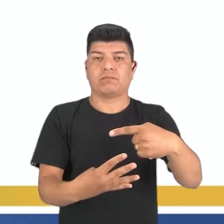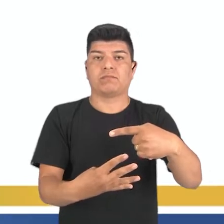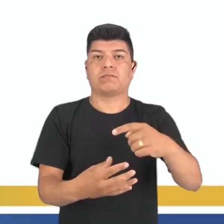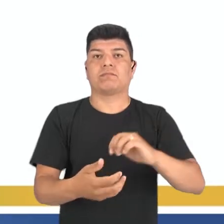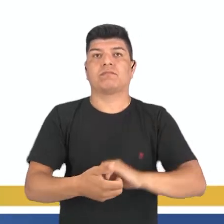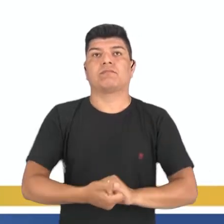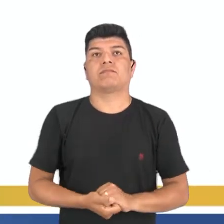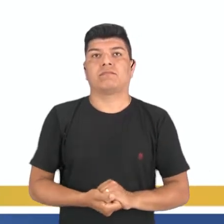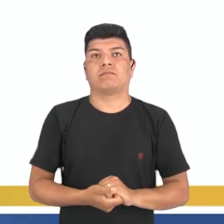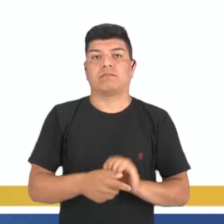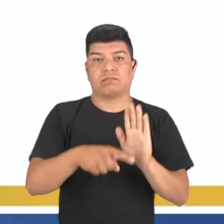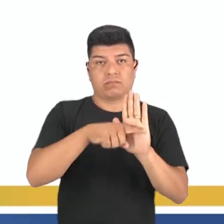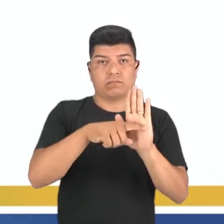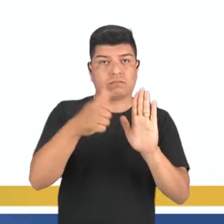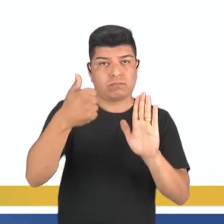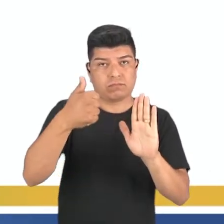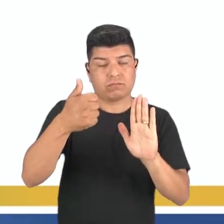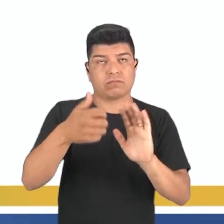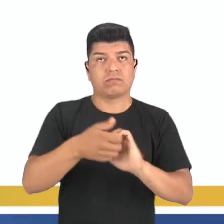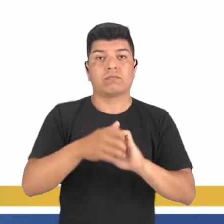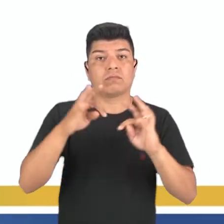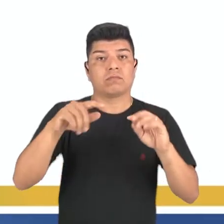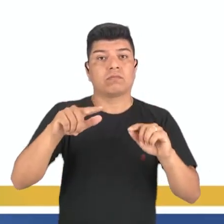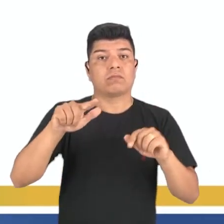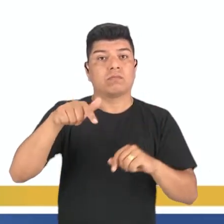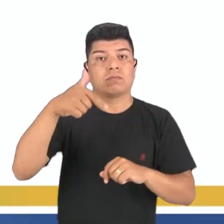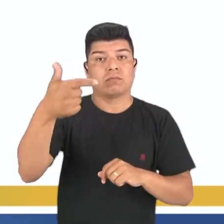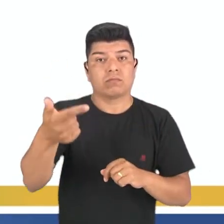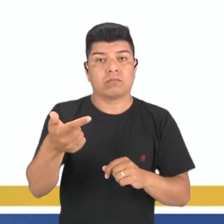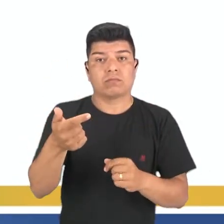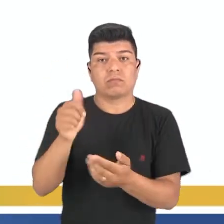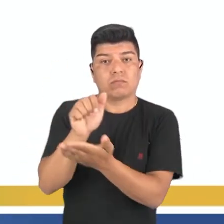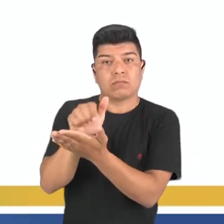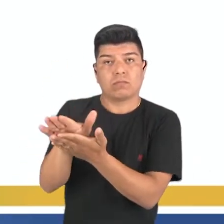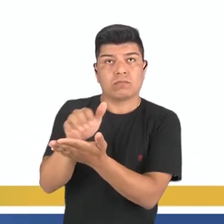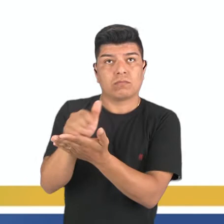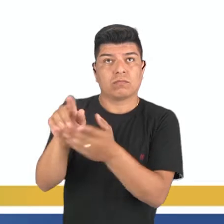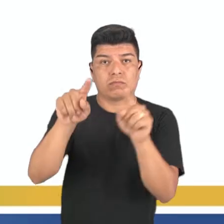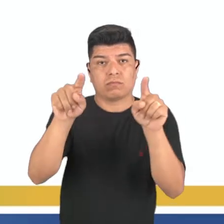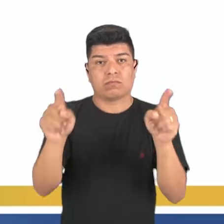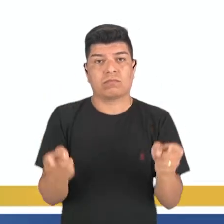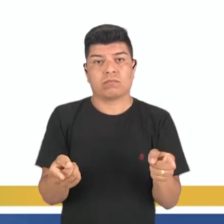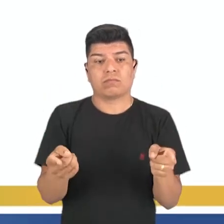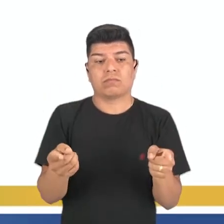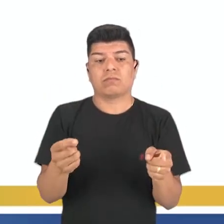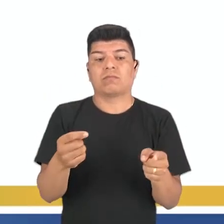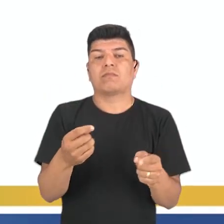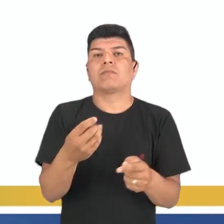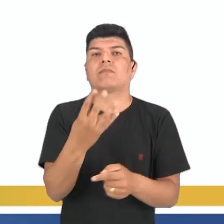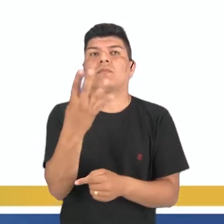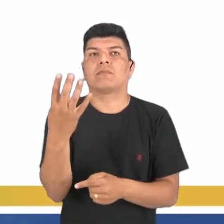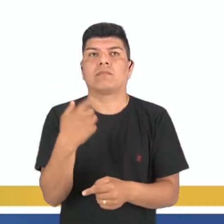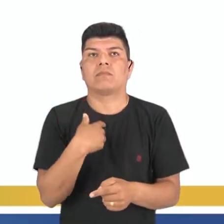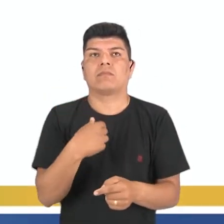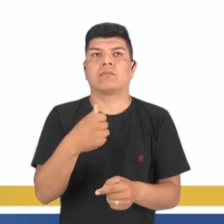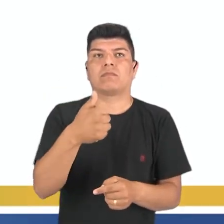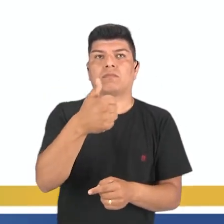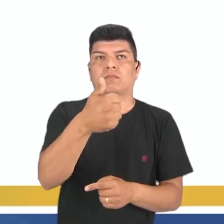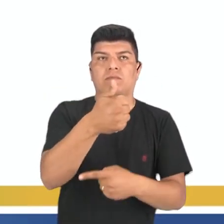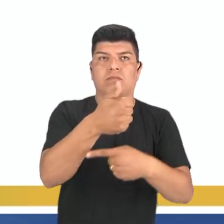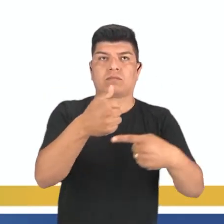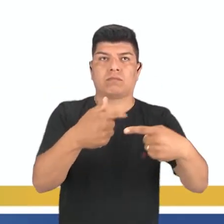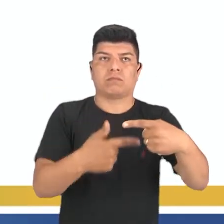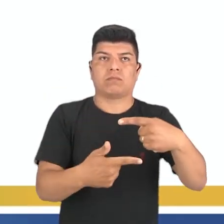esta subtração, certo? E depois a gente elimina os parênteses. Então vamos lá, quanto que dá 1/2